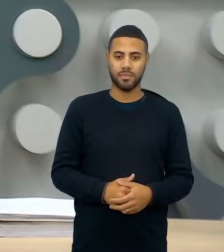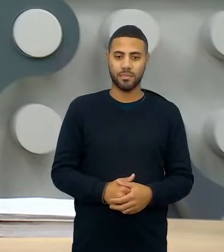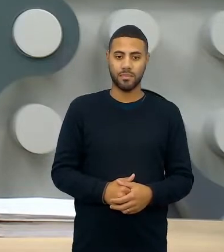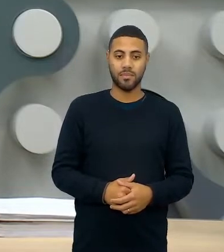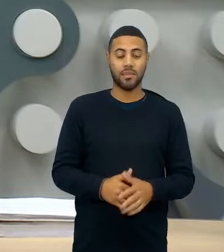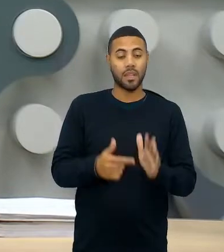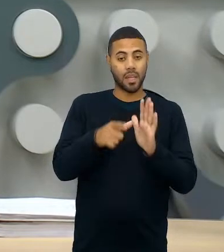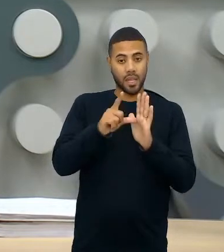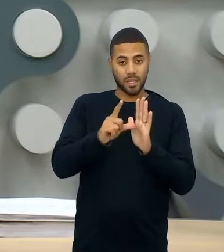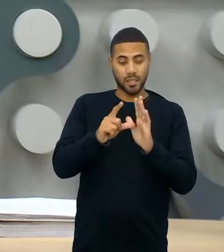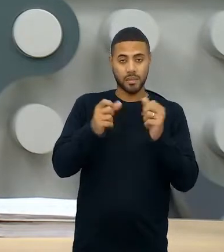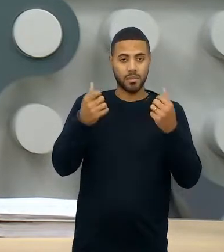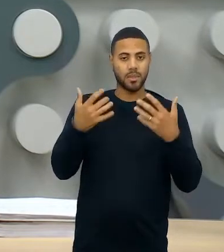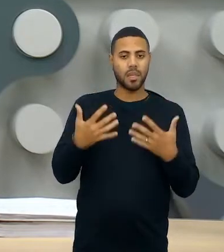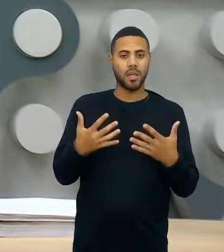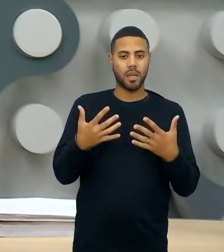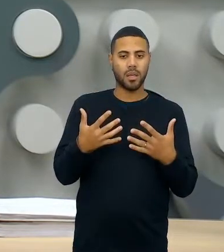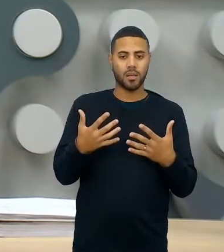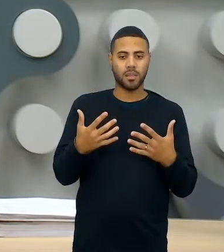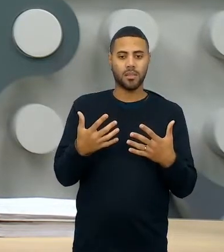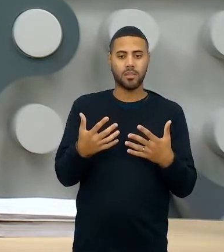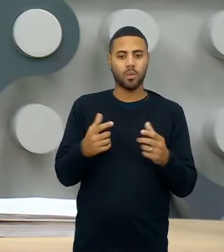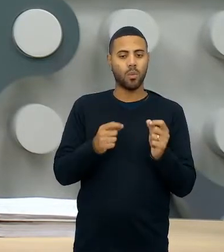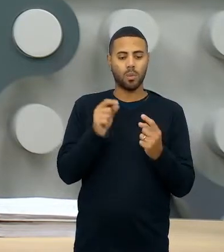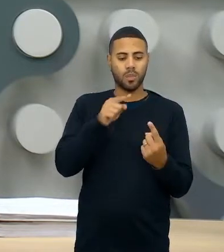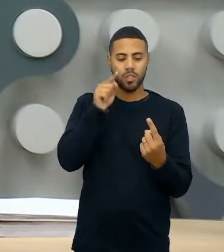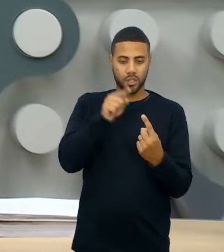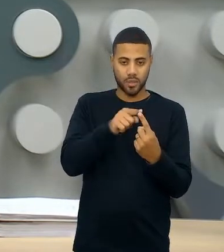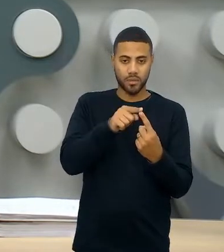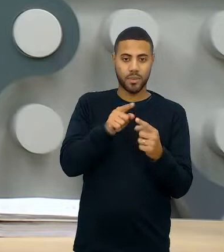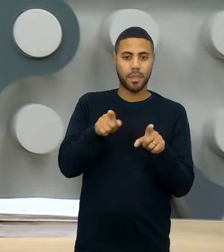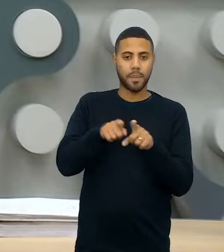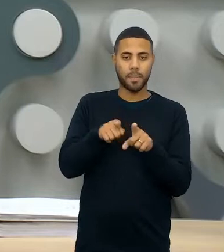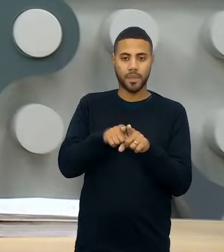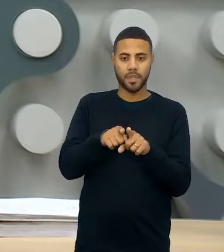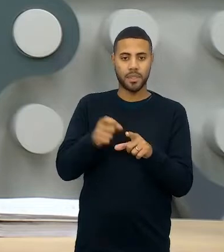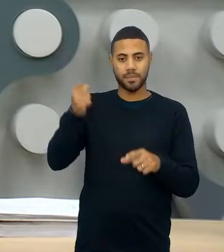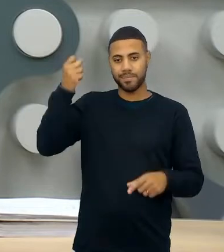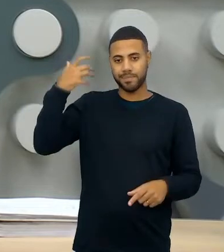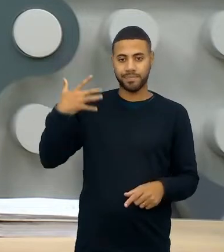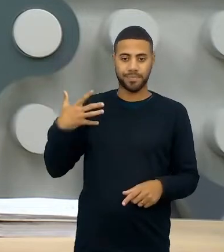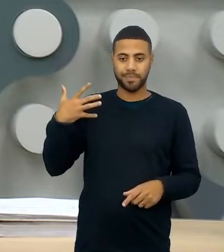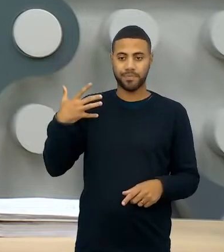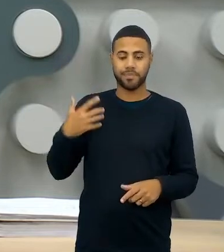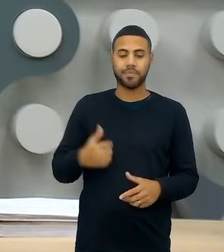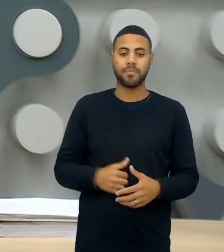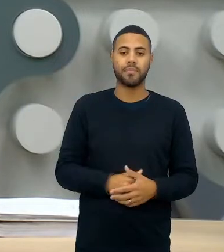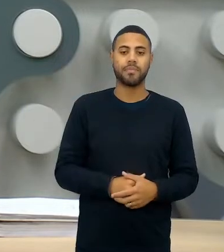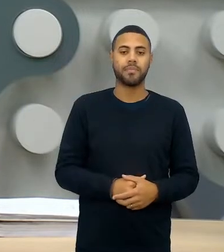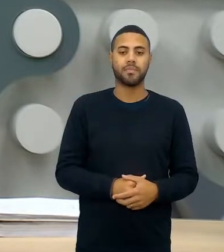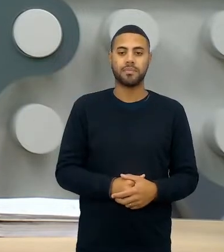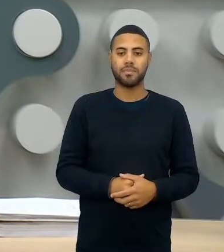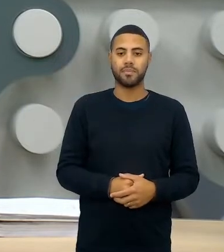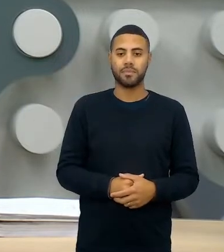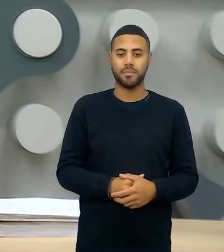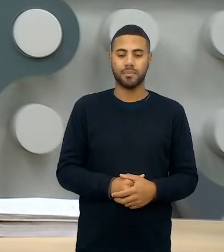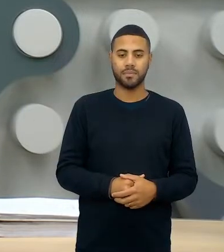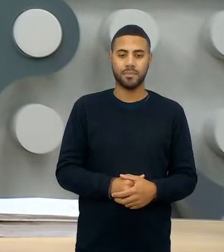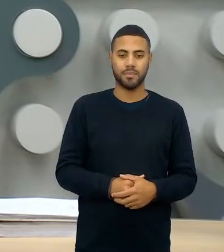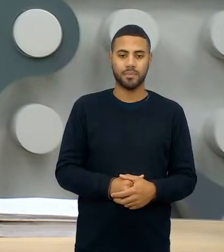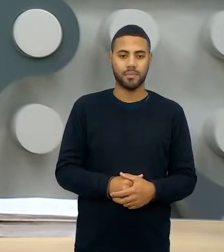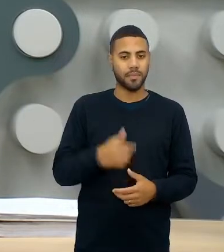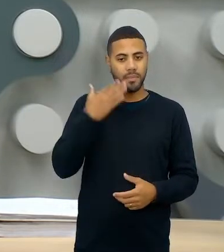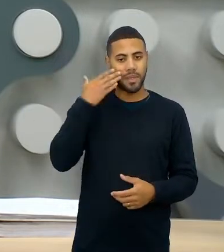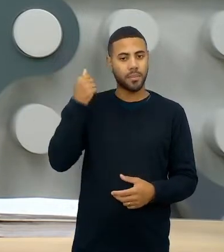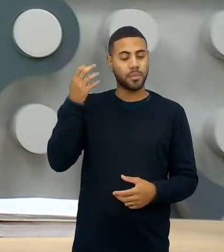Pessoal, antes de começar aí a falar dos objetivos da aula, eu vou fazer aqui a minha autodescrição, tá? Eu sou uma